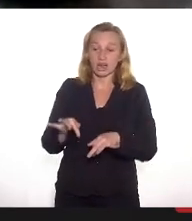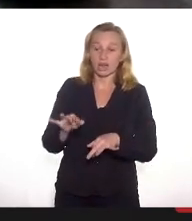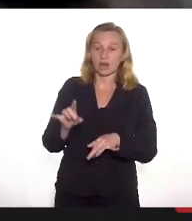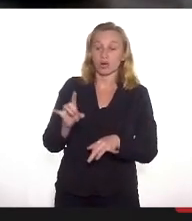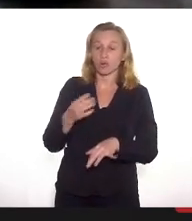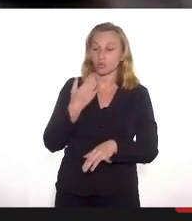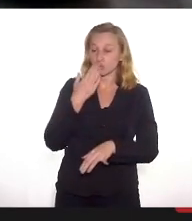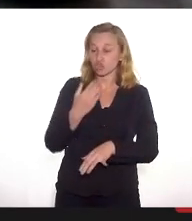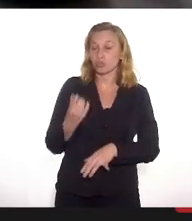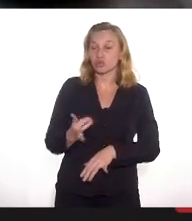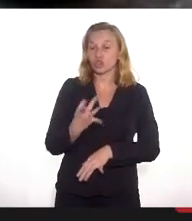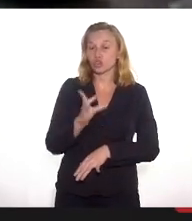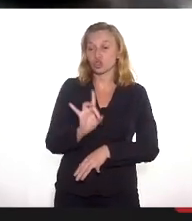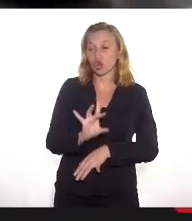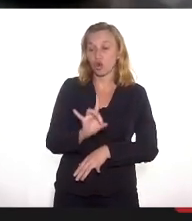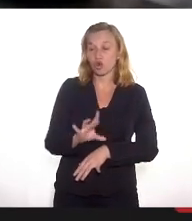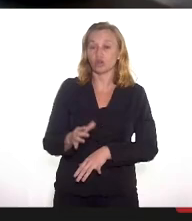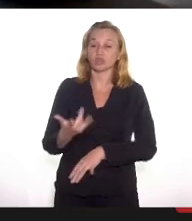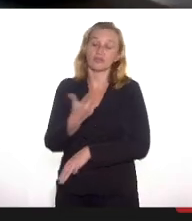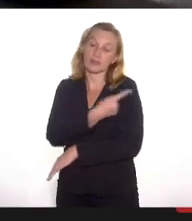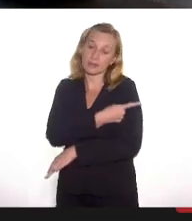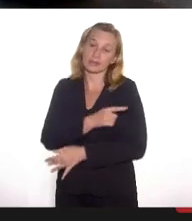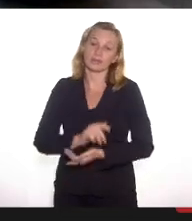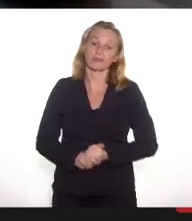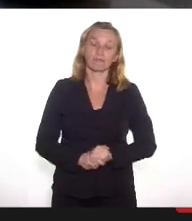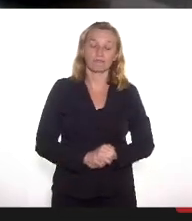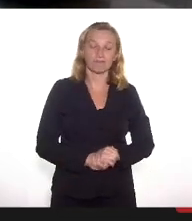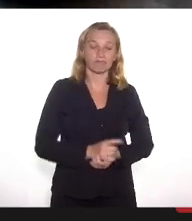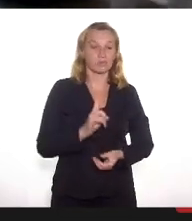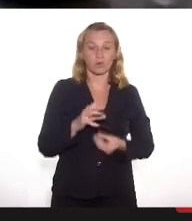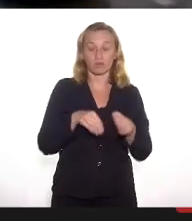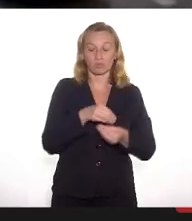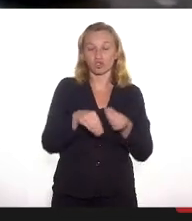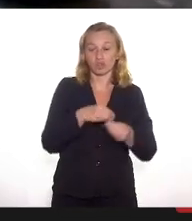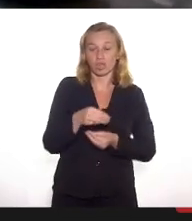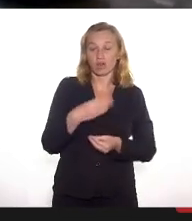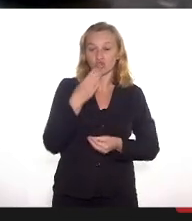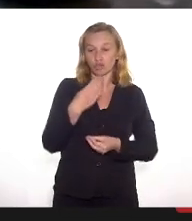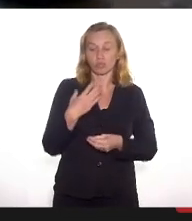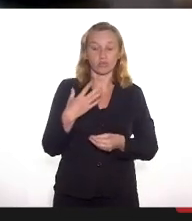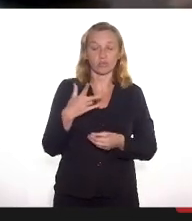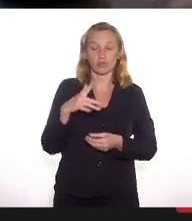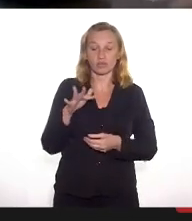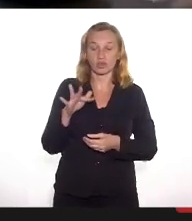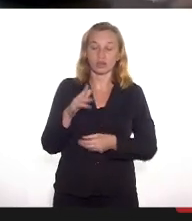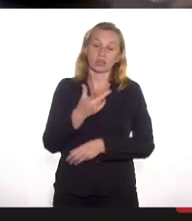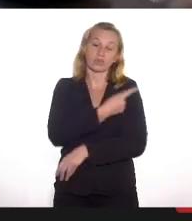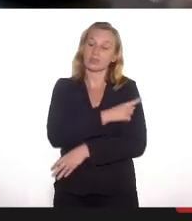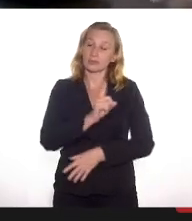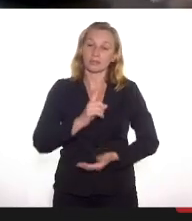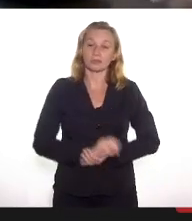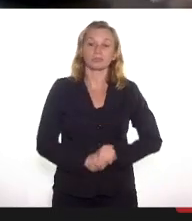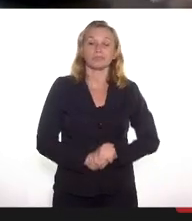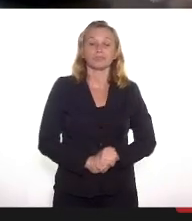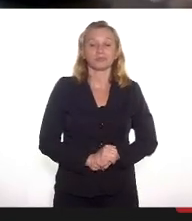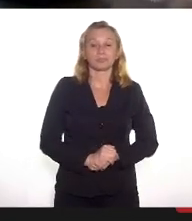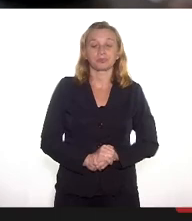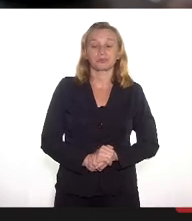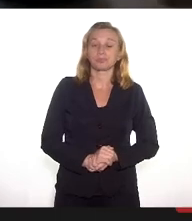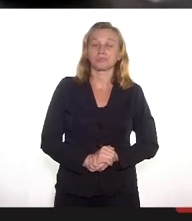dentro e o município que não vai receber fácil que vai receber todas as foto dele já tá trazendo para ninguém ficar preso de carro